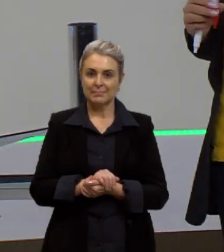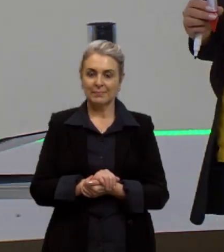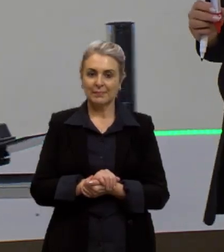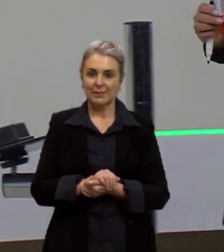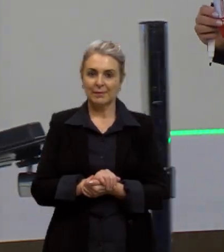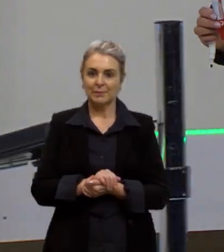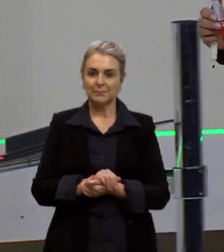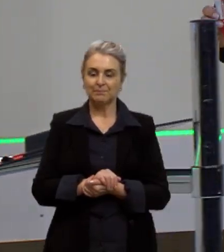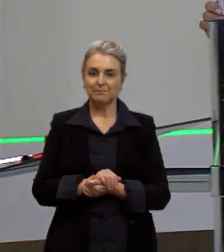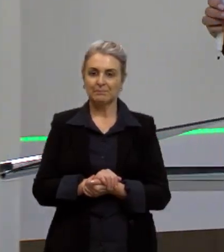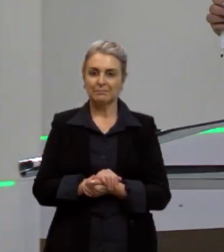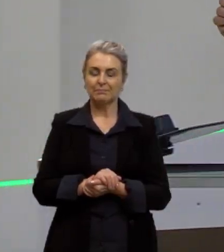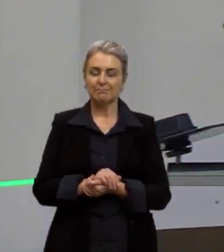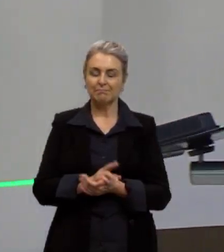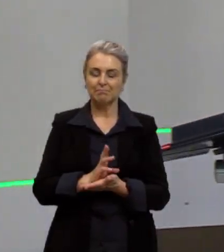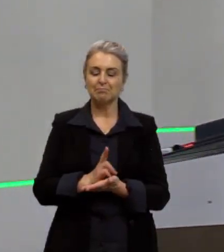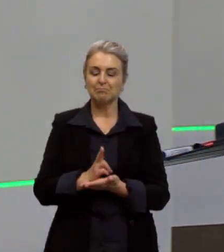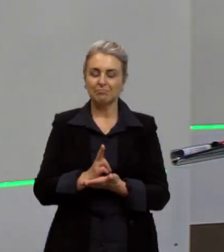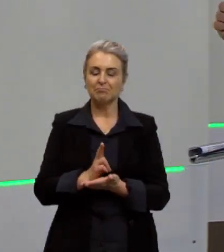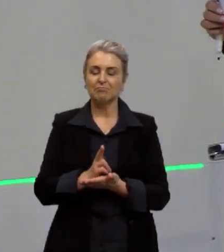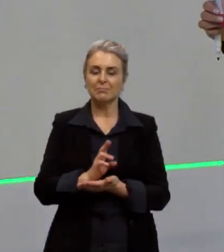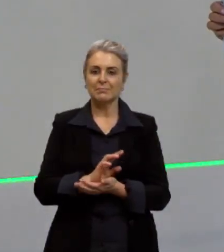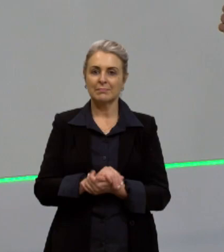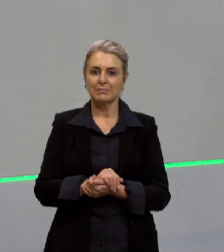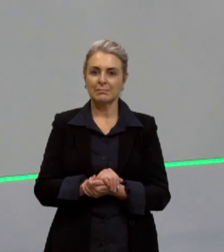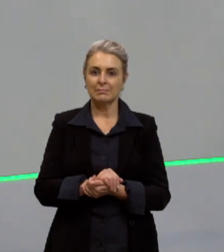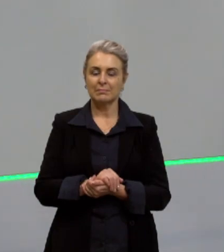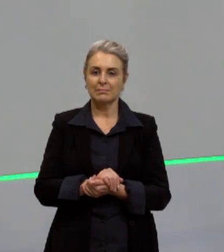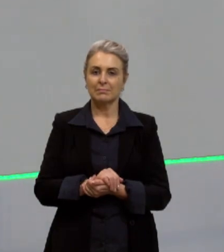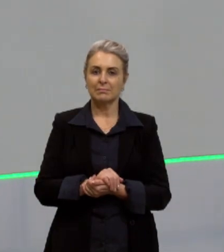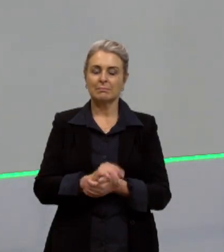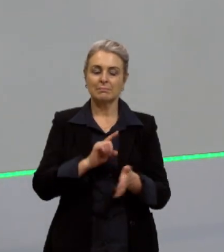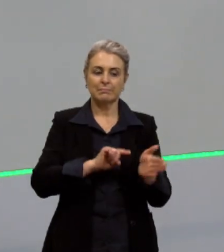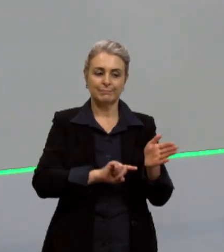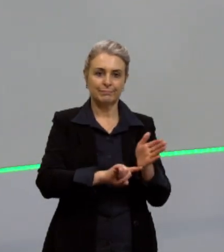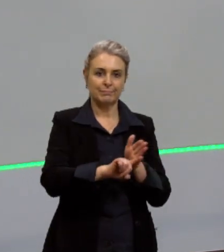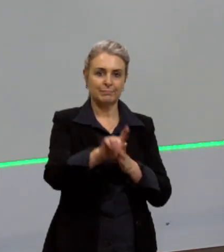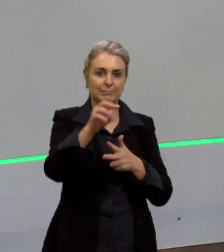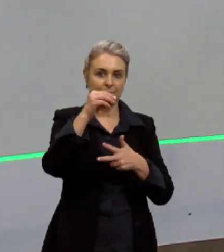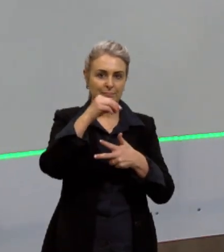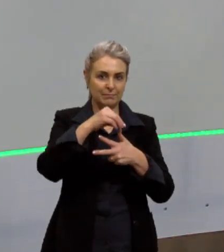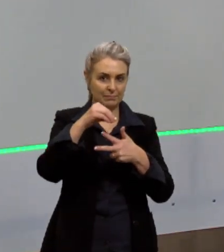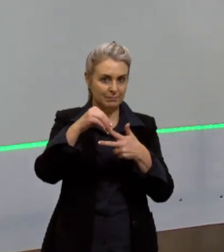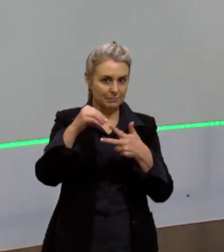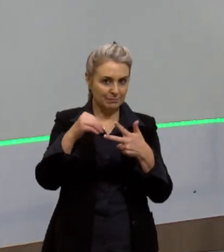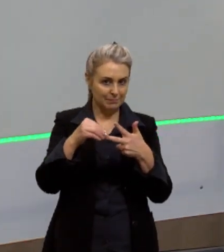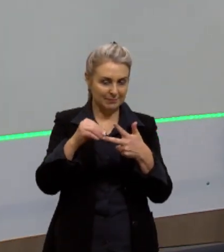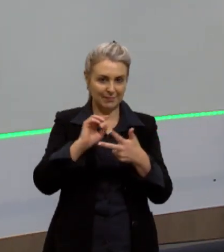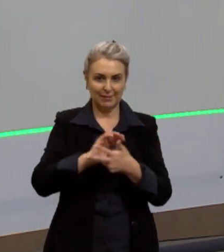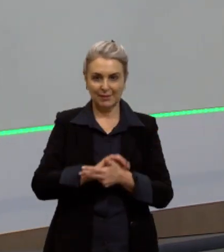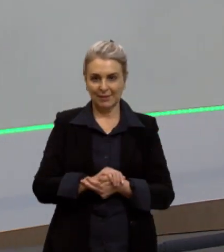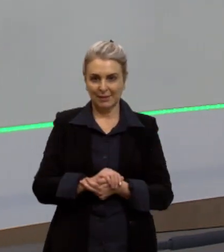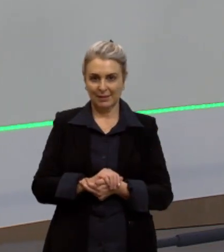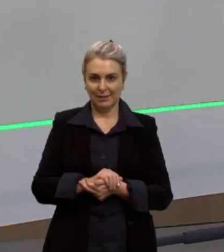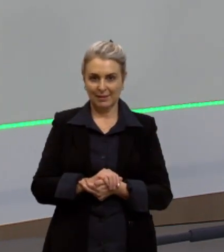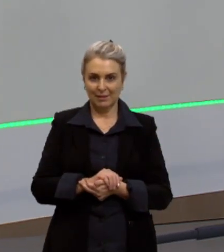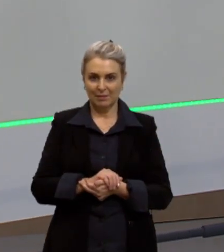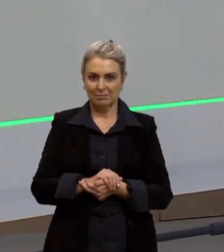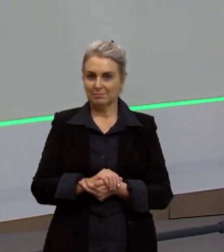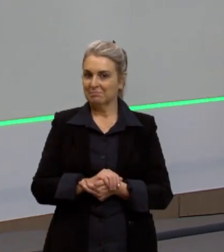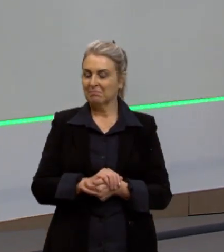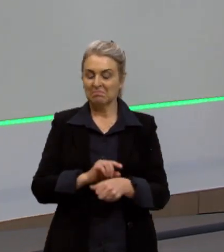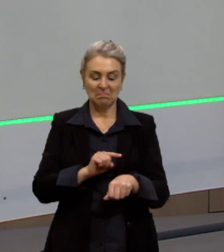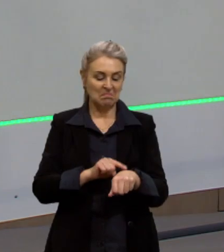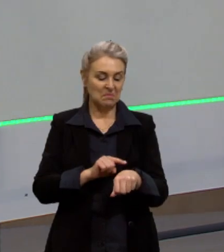Pode ir adiante, por favor. Mais uma questão do Enem. Ó, essa outra questão do Enem, eu não vou ter